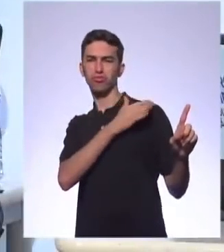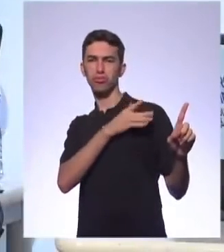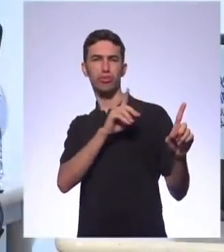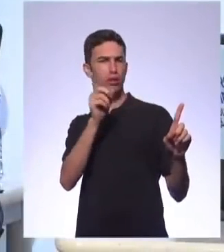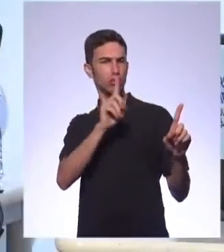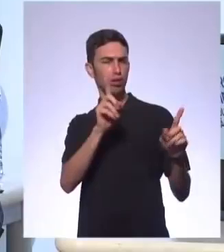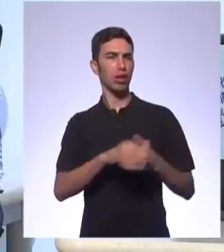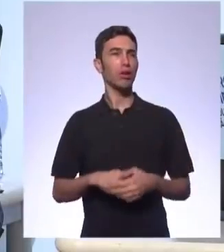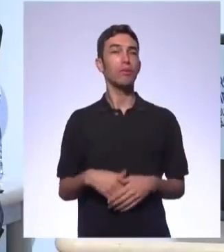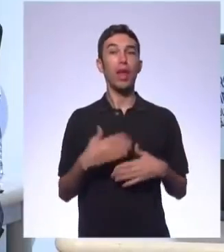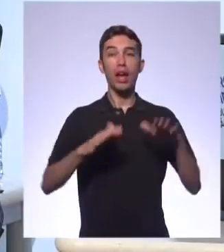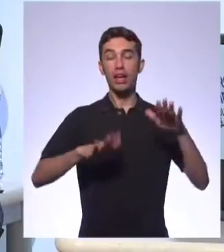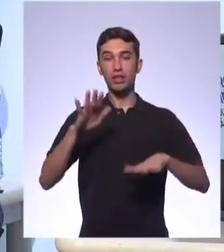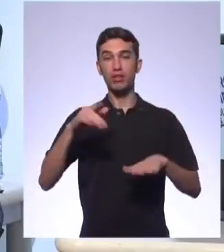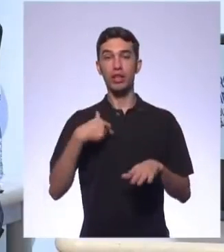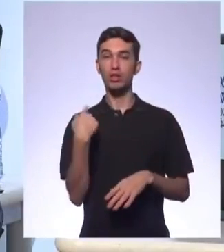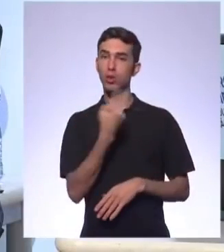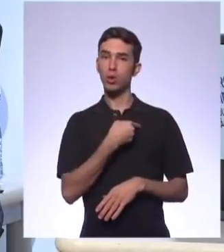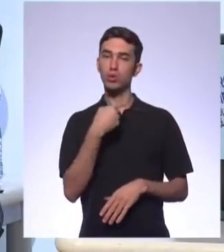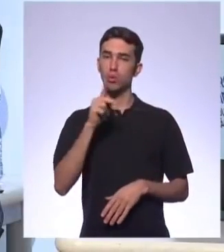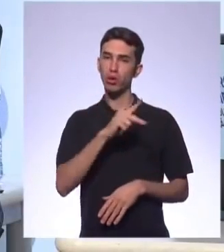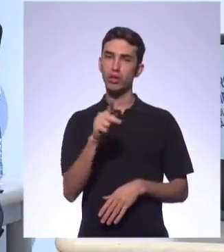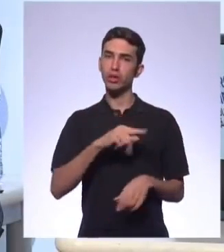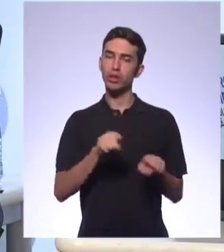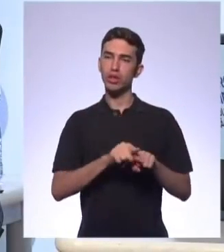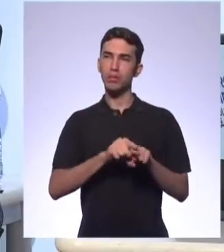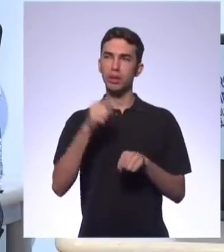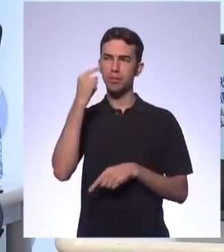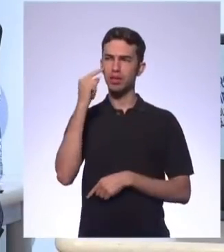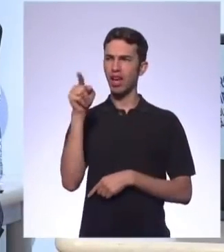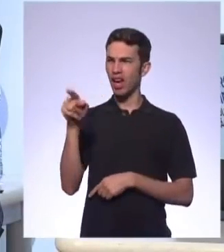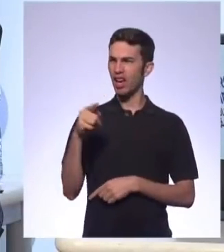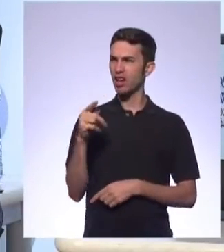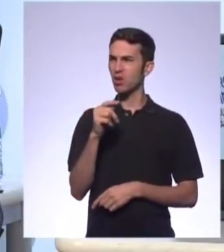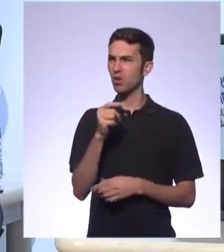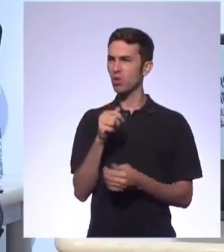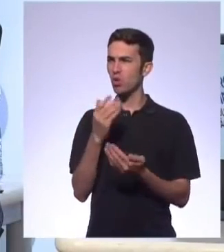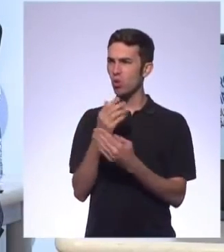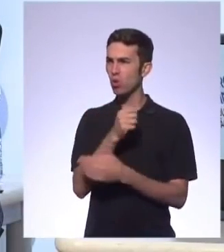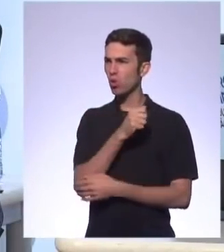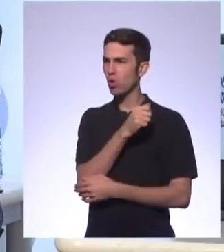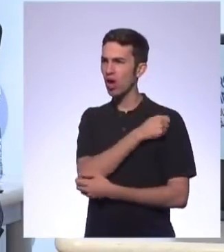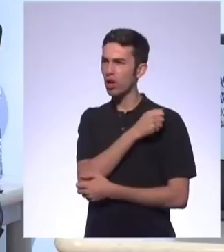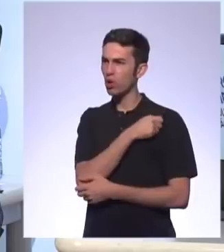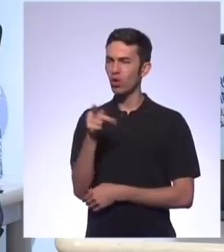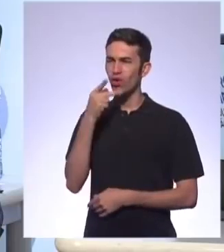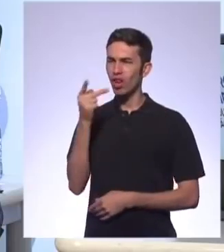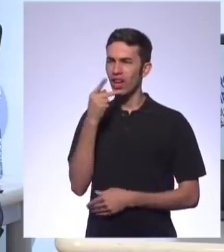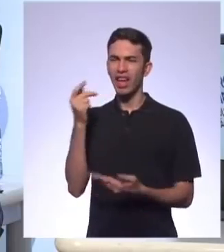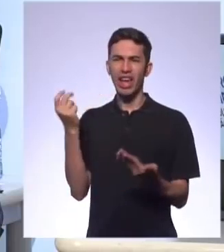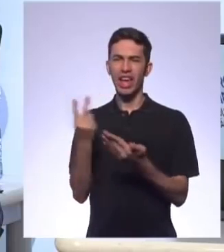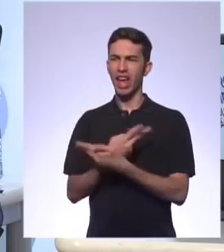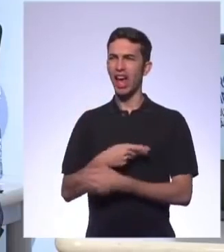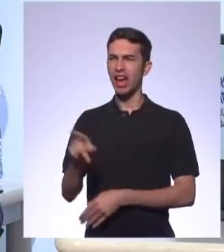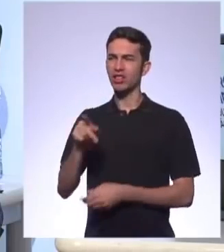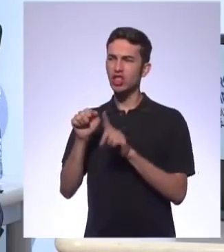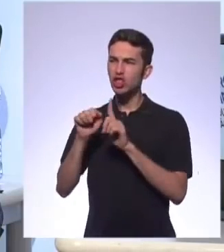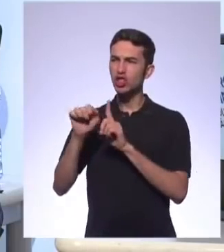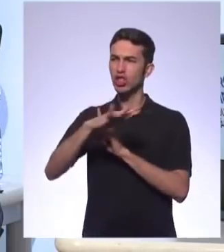às vezes nos colocamos num lugar assim. O aluno fala muito errado. Ele utiliza muitas gírias. A gente tem que